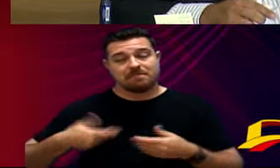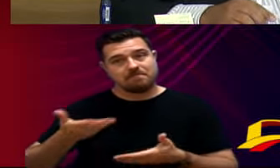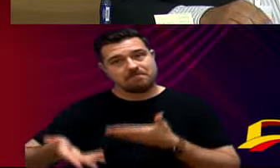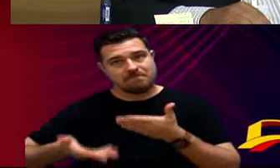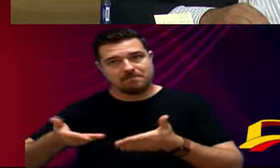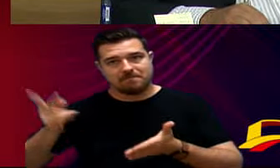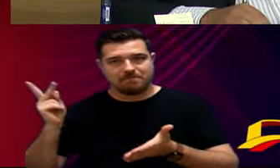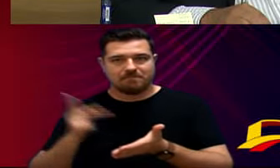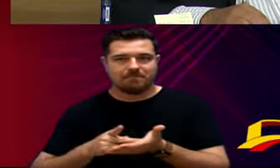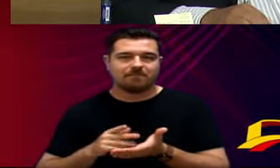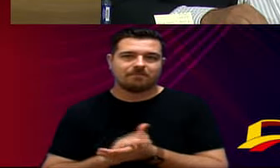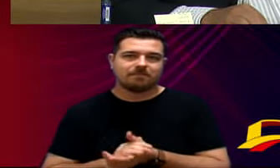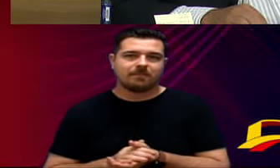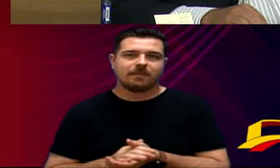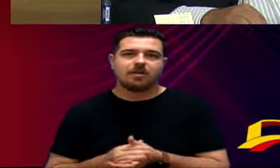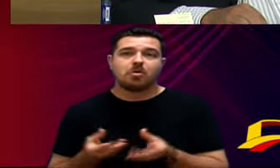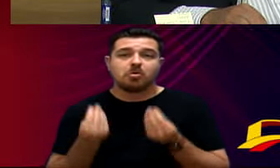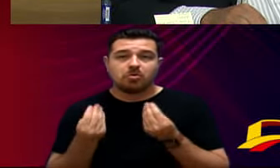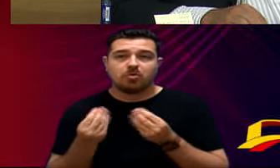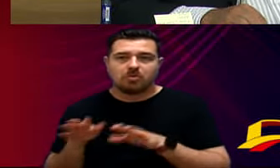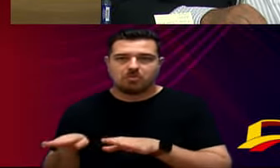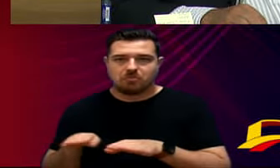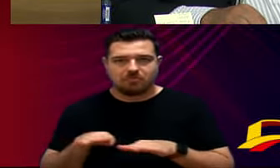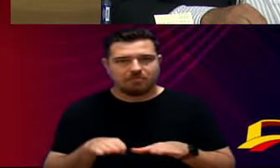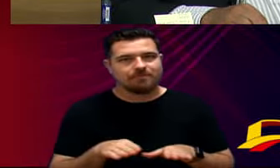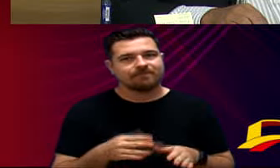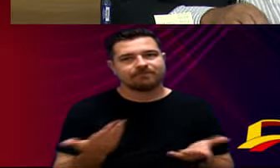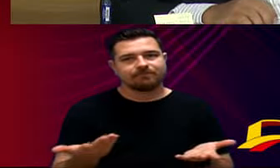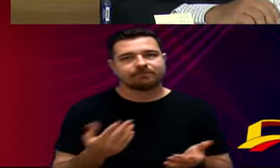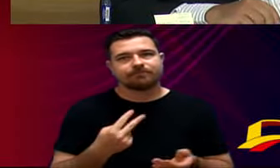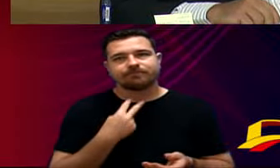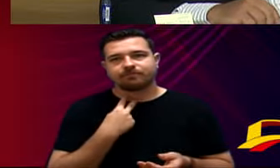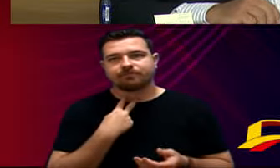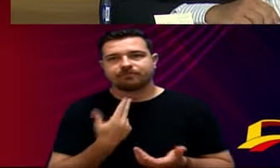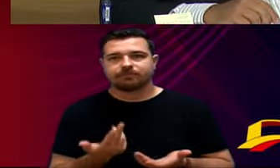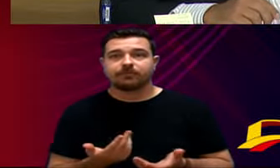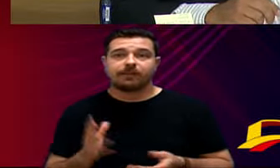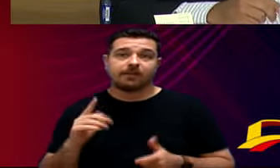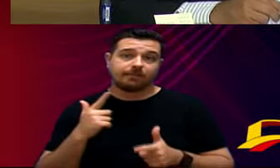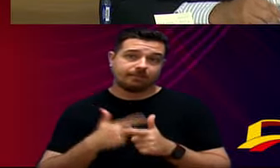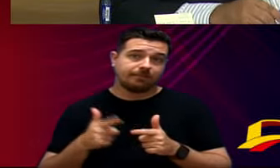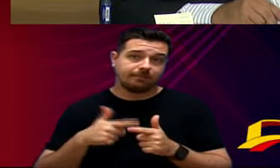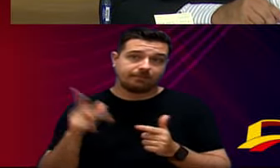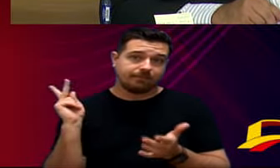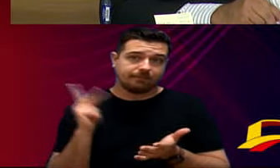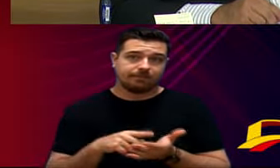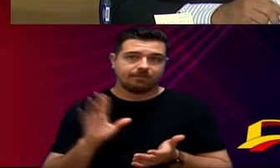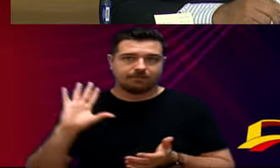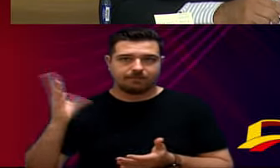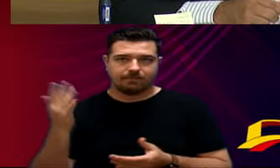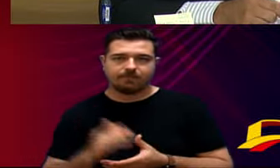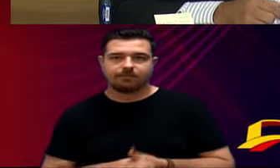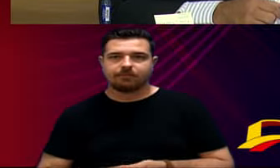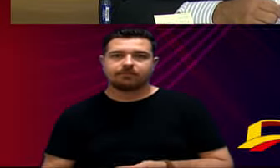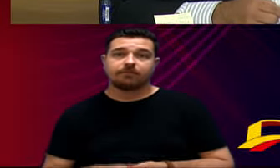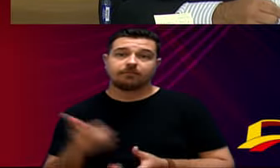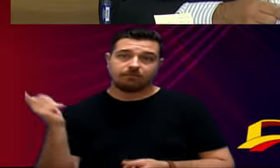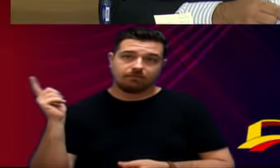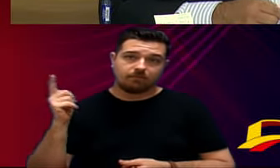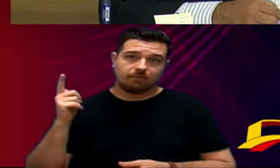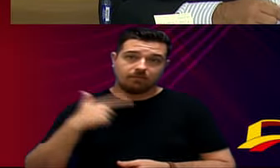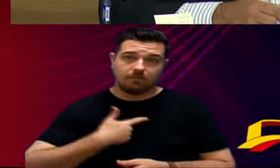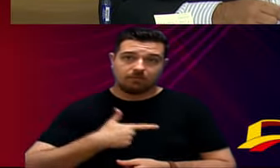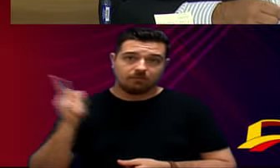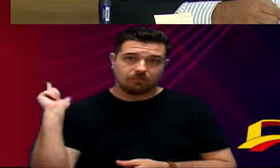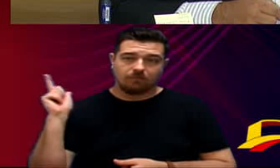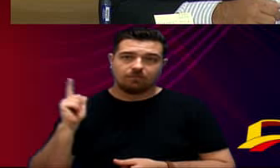preservação então mas vai preservar como da maneira que tá colocando né Então essa é é um problema real eh outra questão secretário